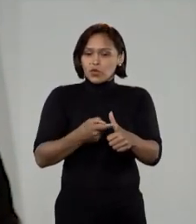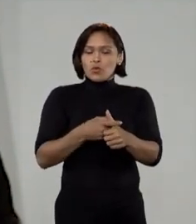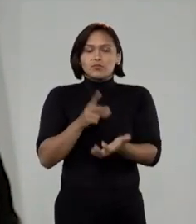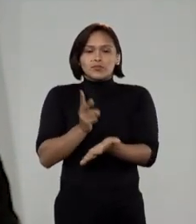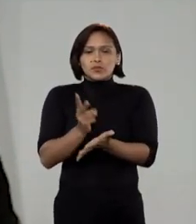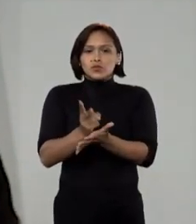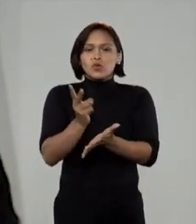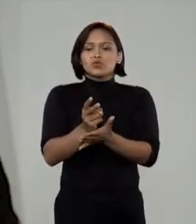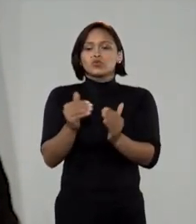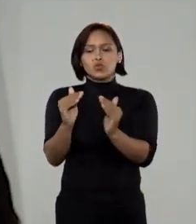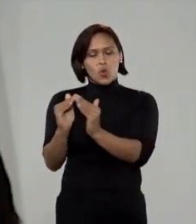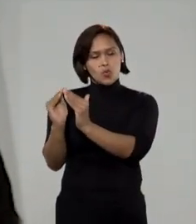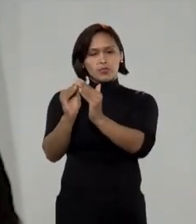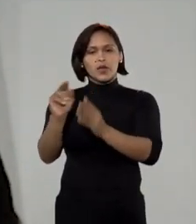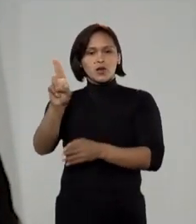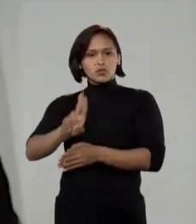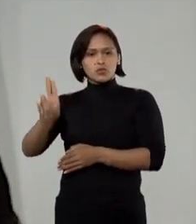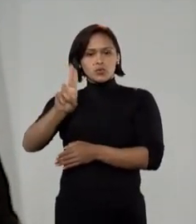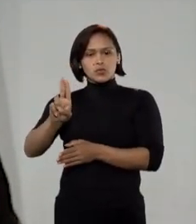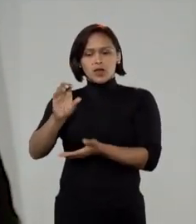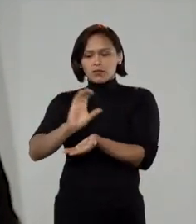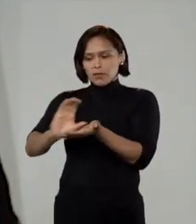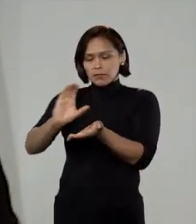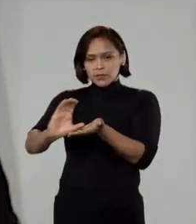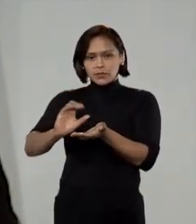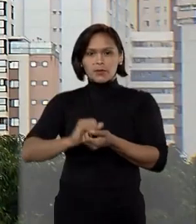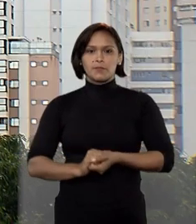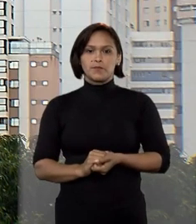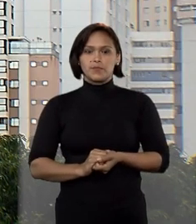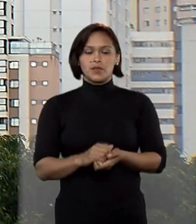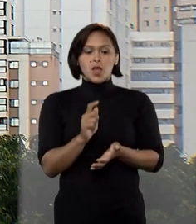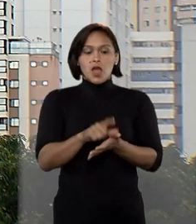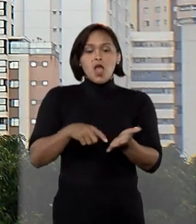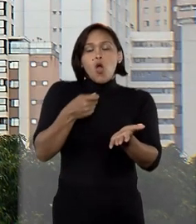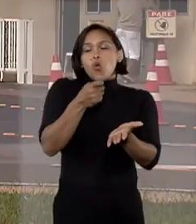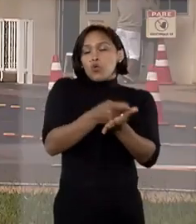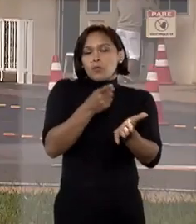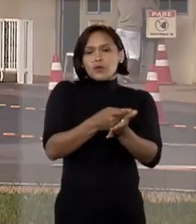permanece na posse direta do bem como depositário.